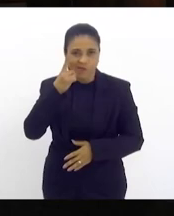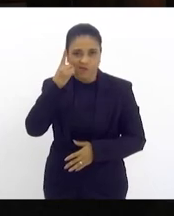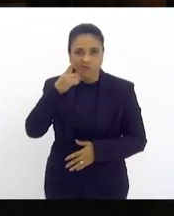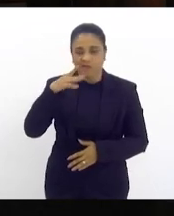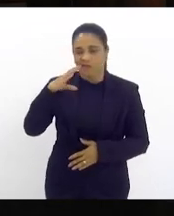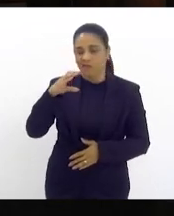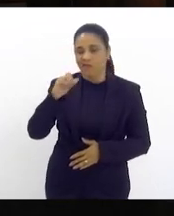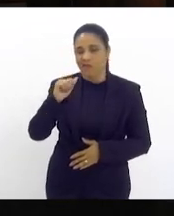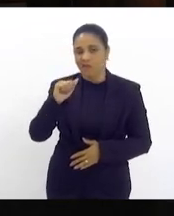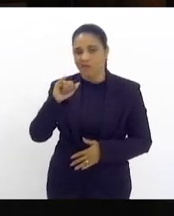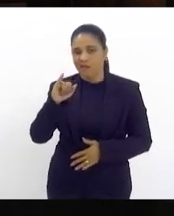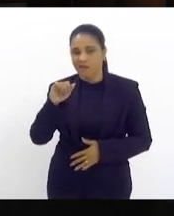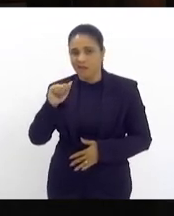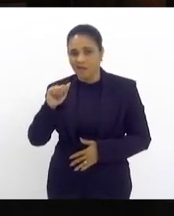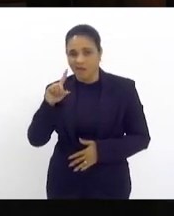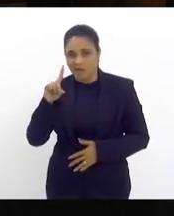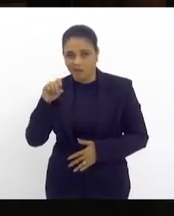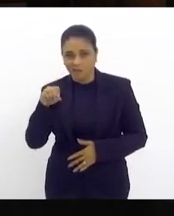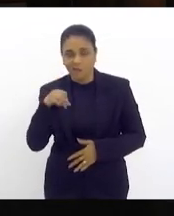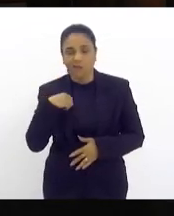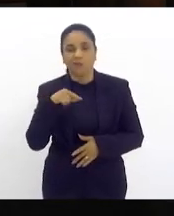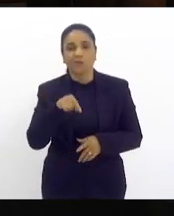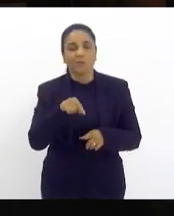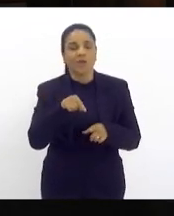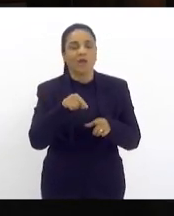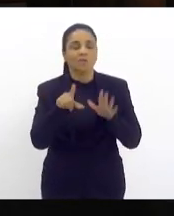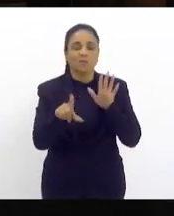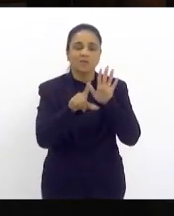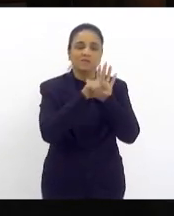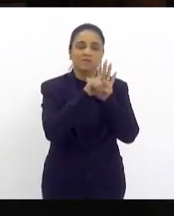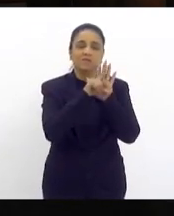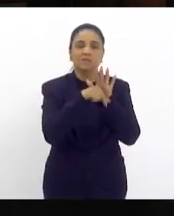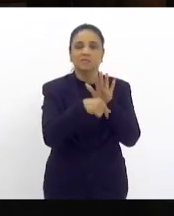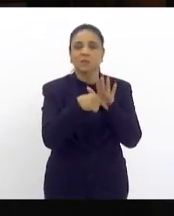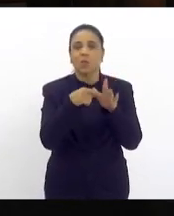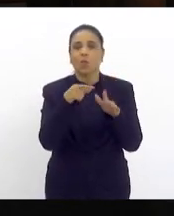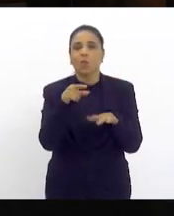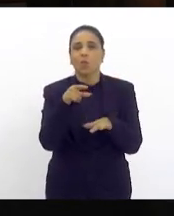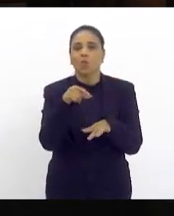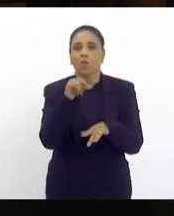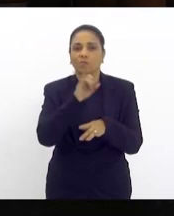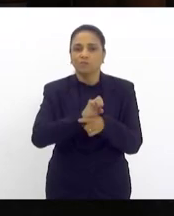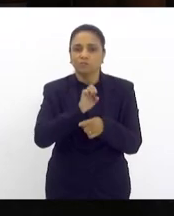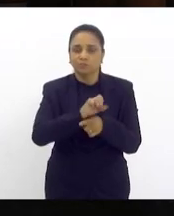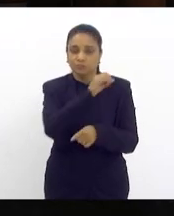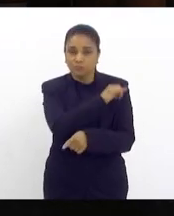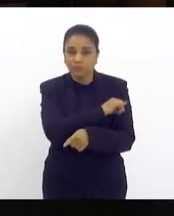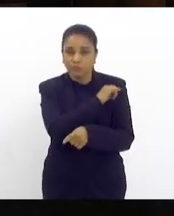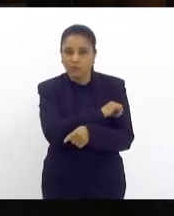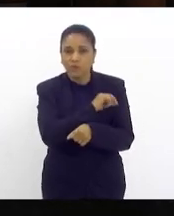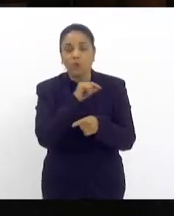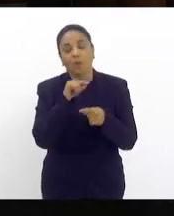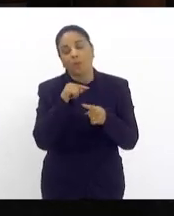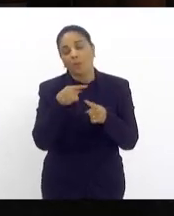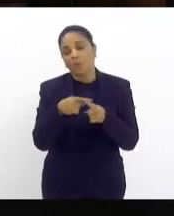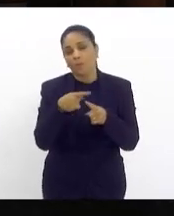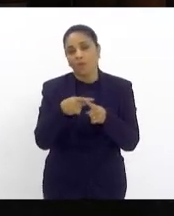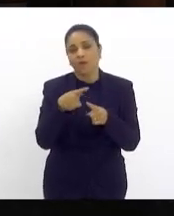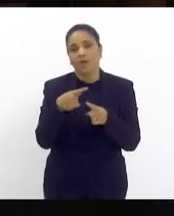Caiado que é inspirado numa legislação carioca mas que não vai ao fundo da questão porque